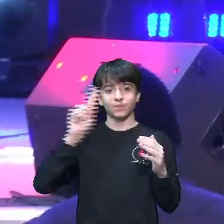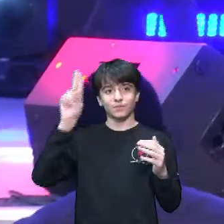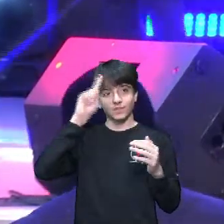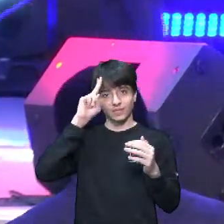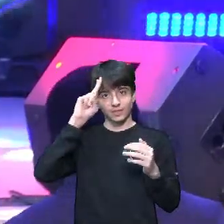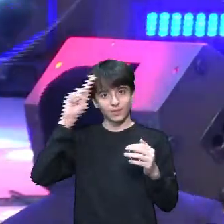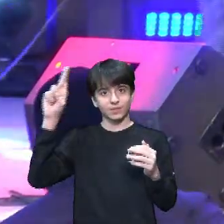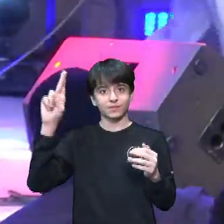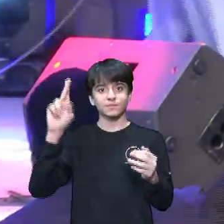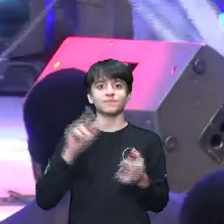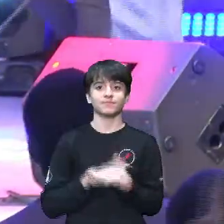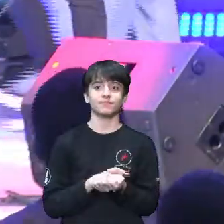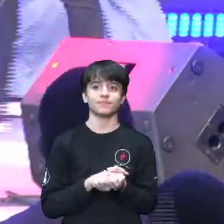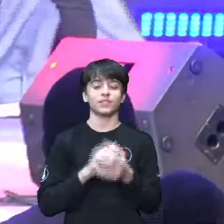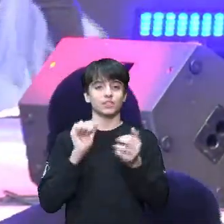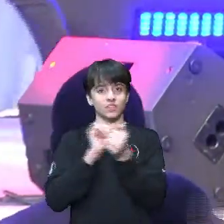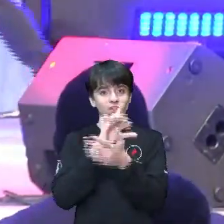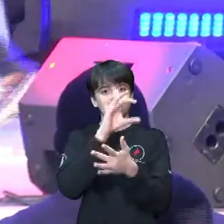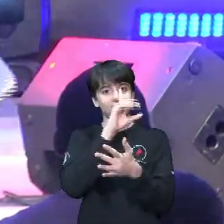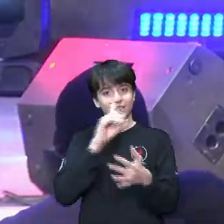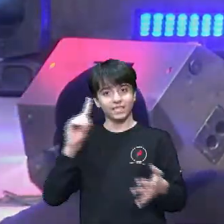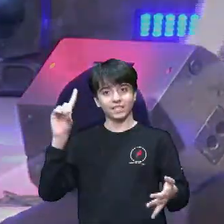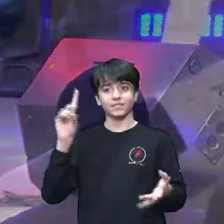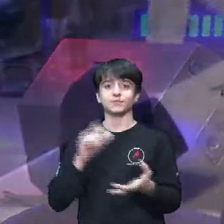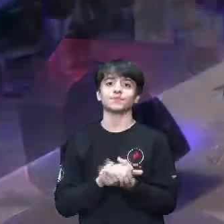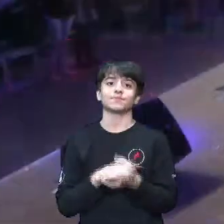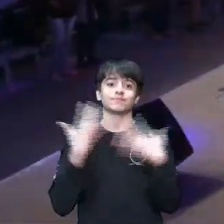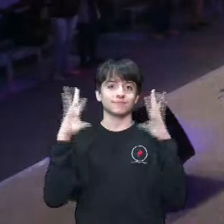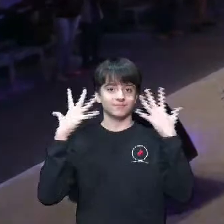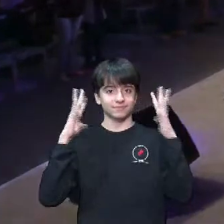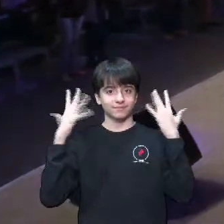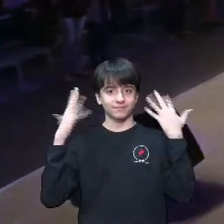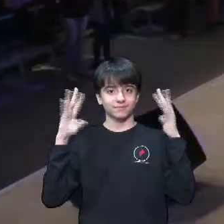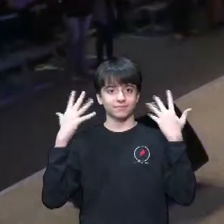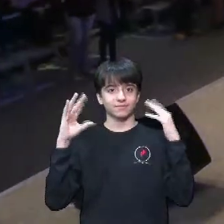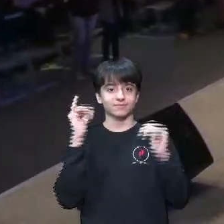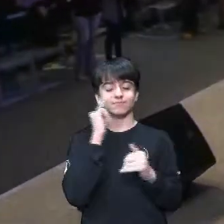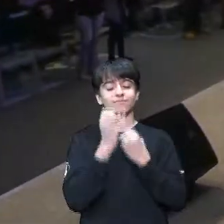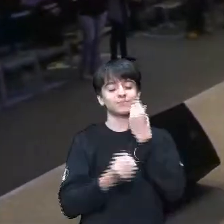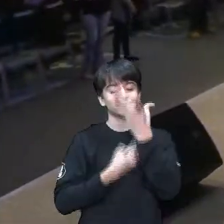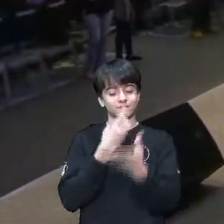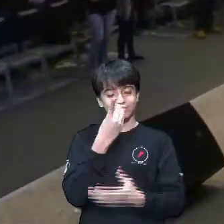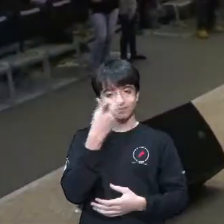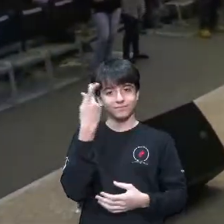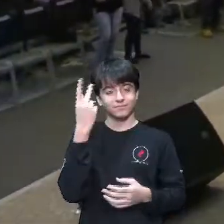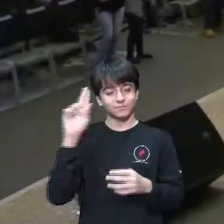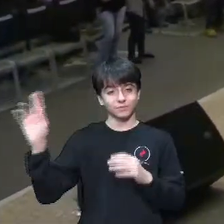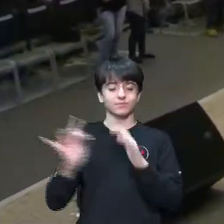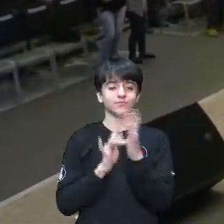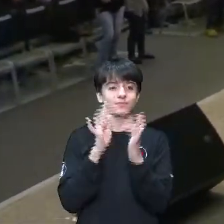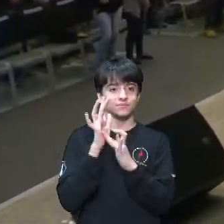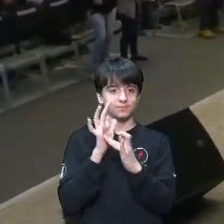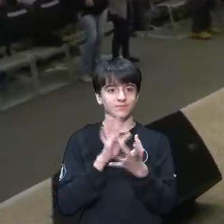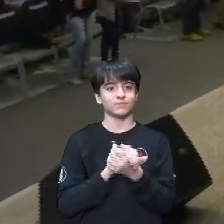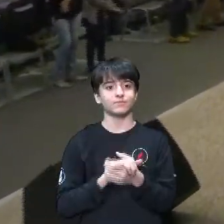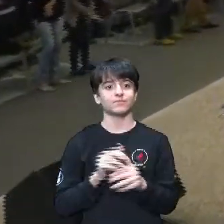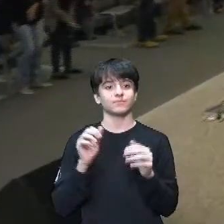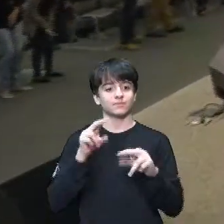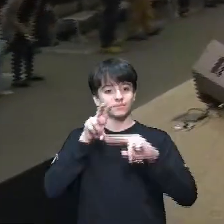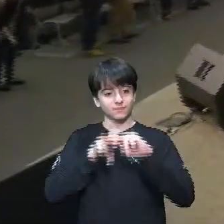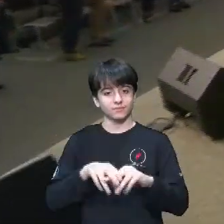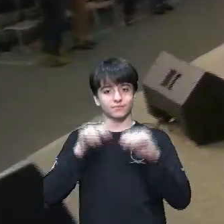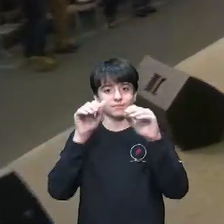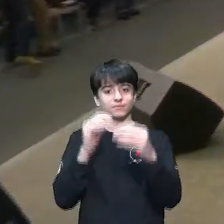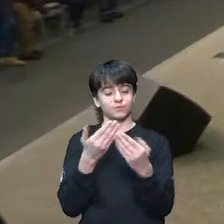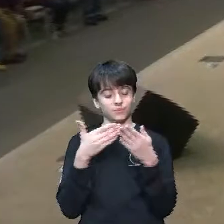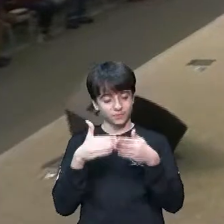Senhor, glória a Deus. Bendito seja o nome de Jesus. Pode se assentar, a paz